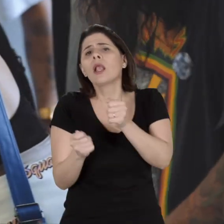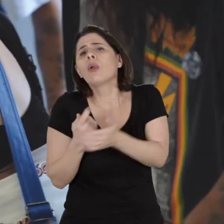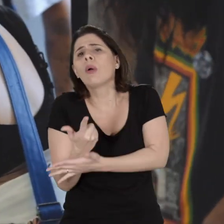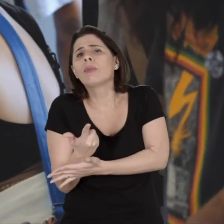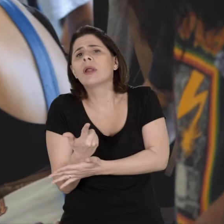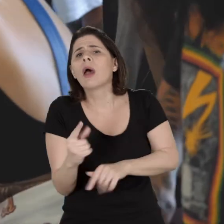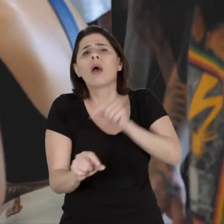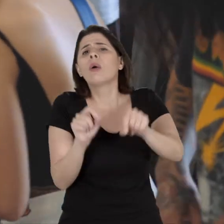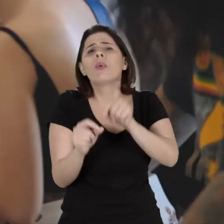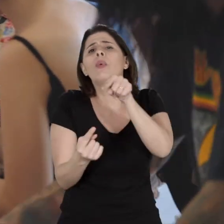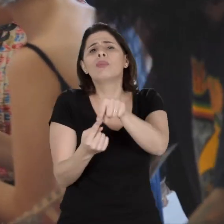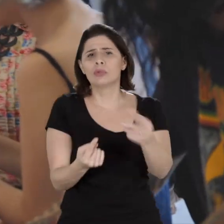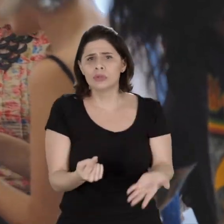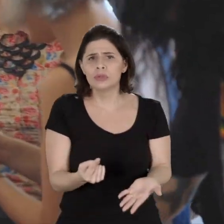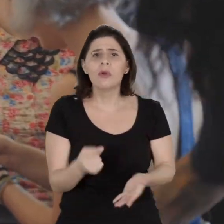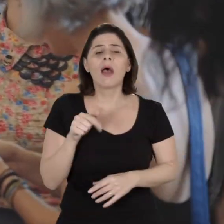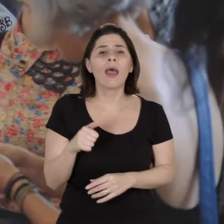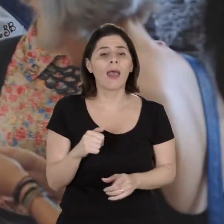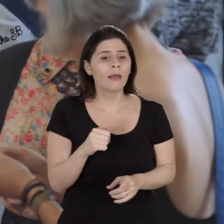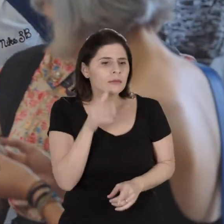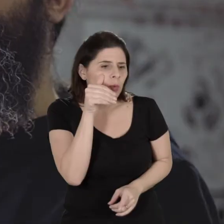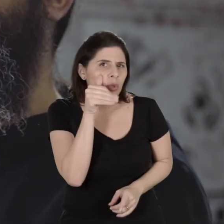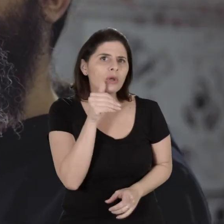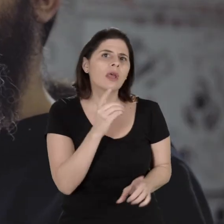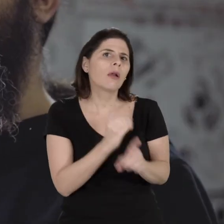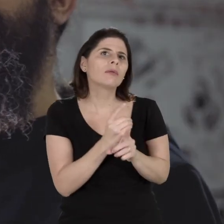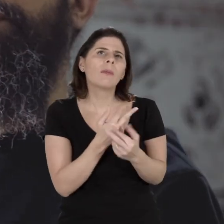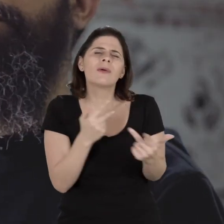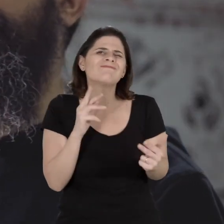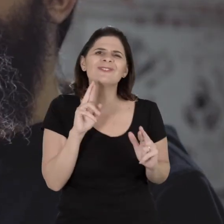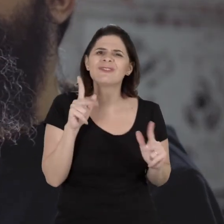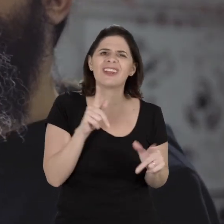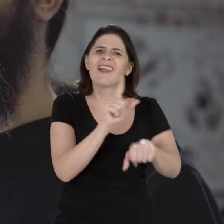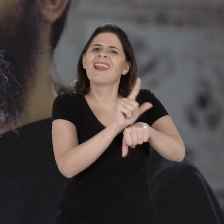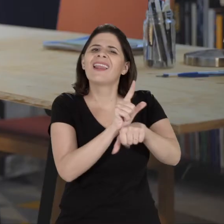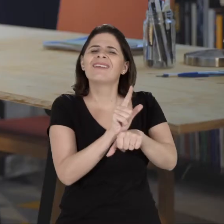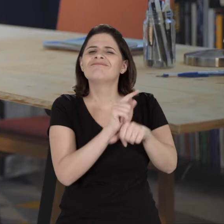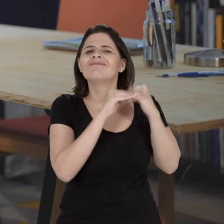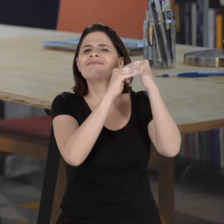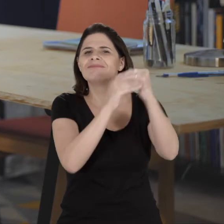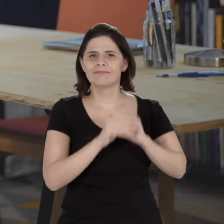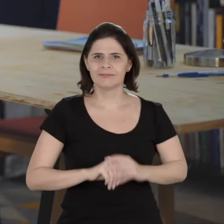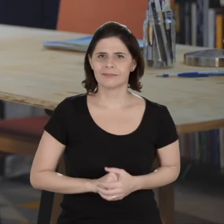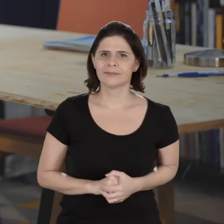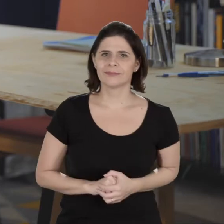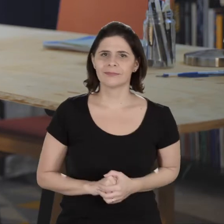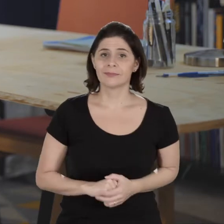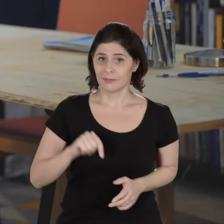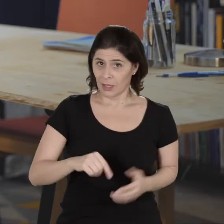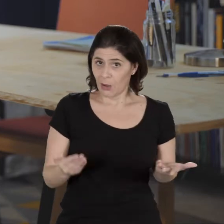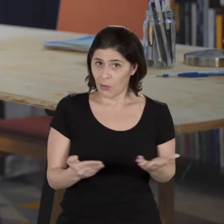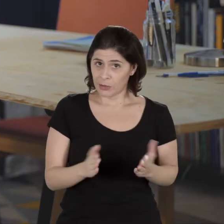curiosidade para conhecer alguma coisa além do que ela encontraria numa grande livraria ou numa Amazon. Esses livros que a gente faz não